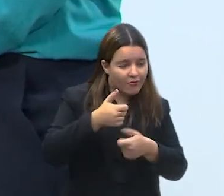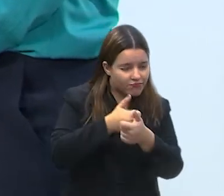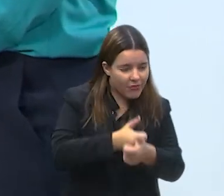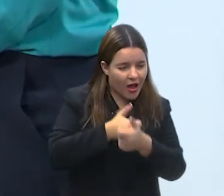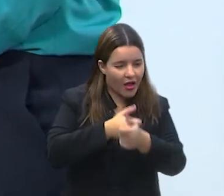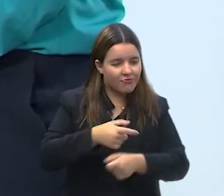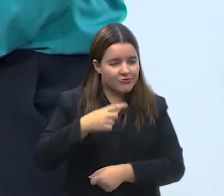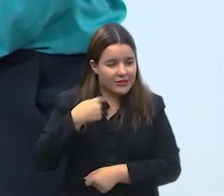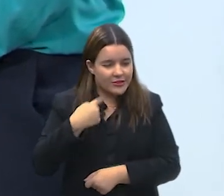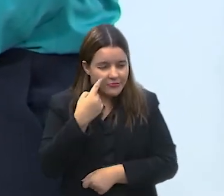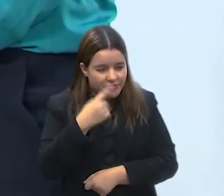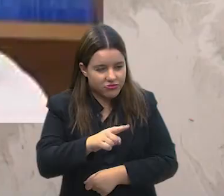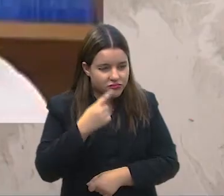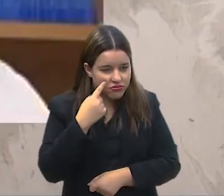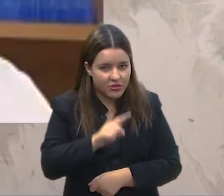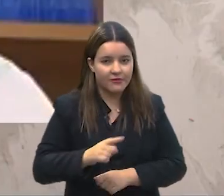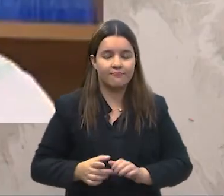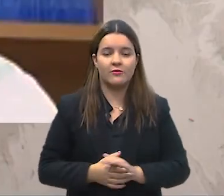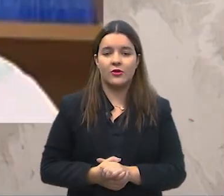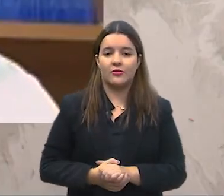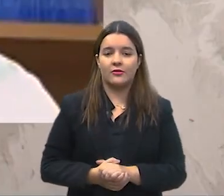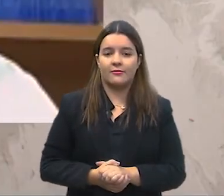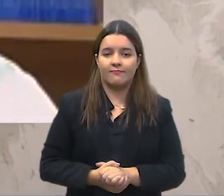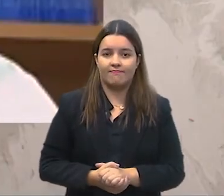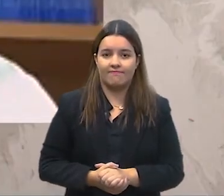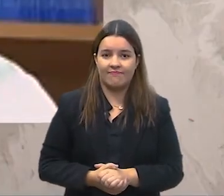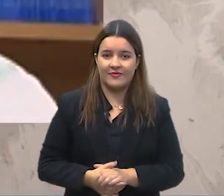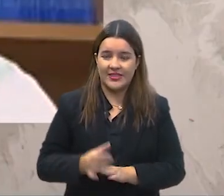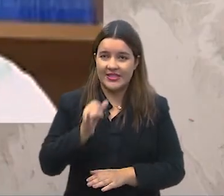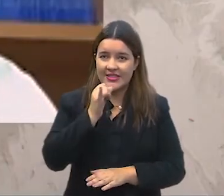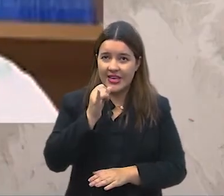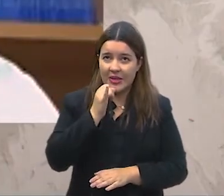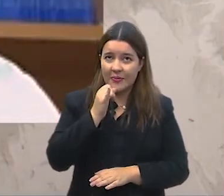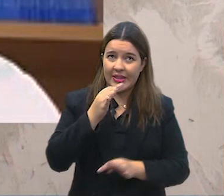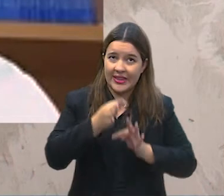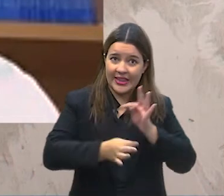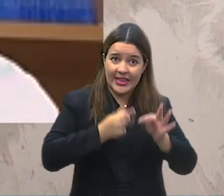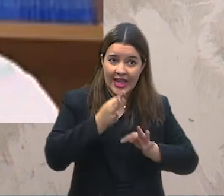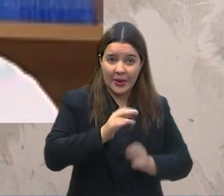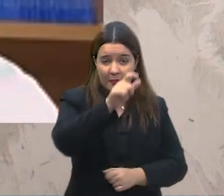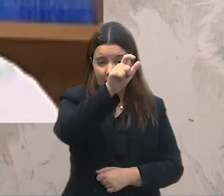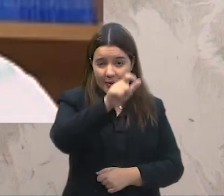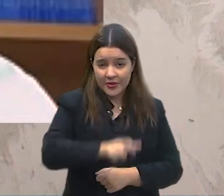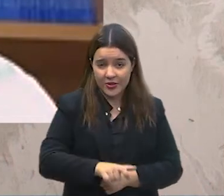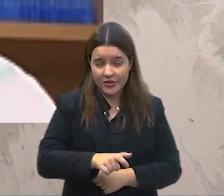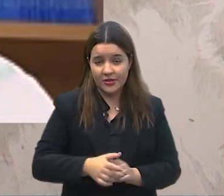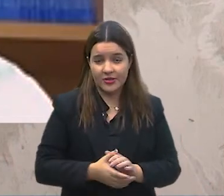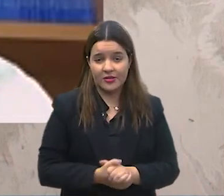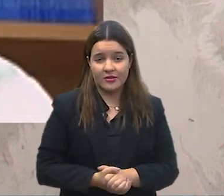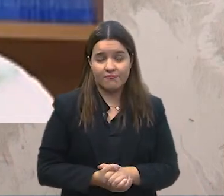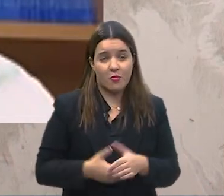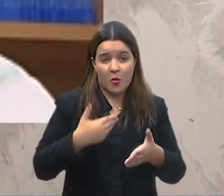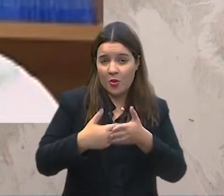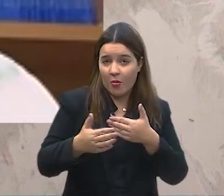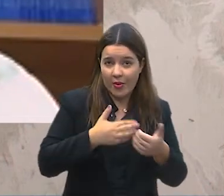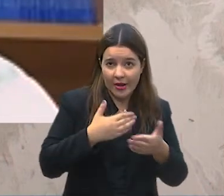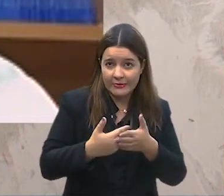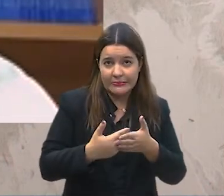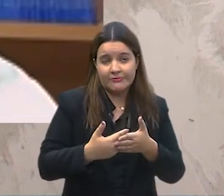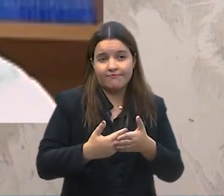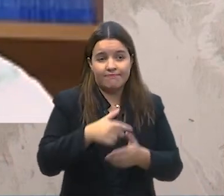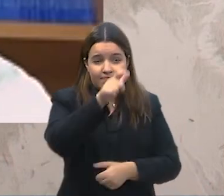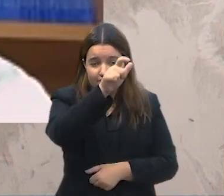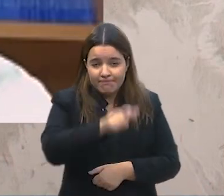câncer na próstata, não precisa se tratar. Veja, para se tratar uma pessoa, seja ela qual for, seja com o diagnóstico